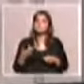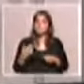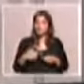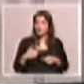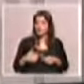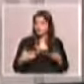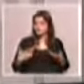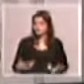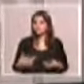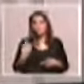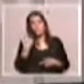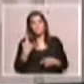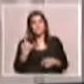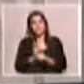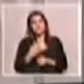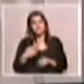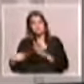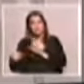há somente um senão, ou seja,